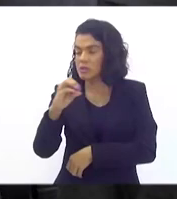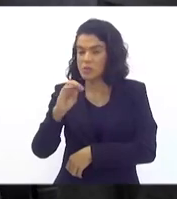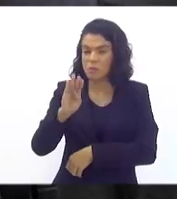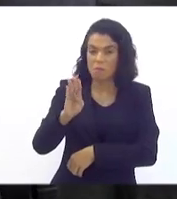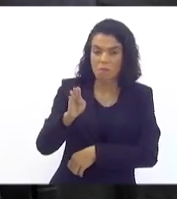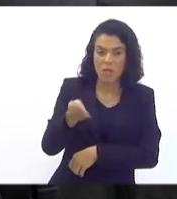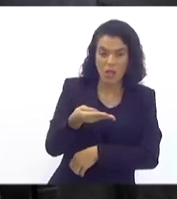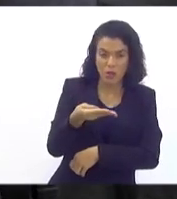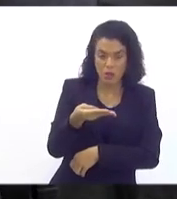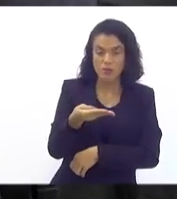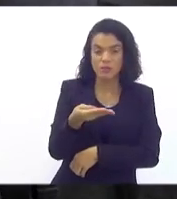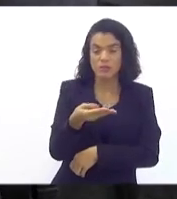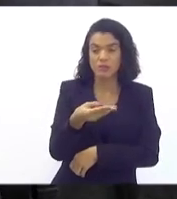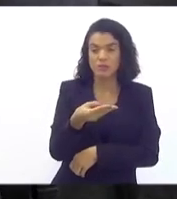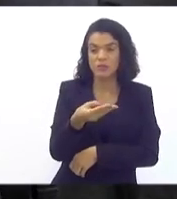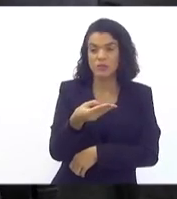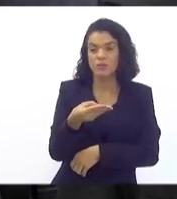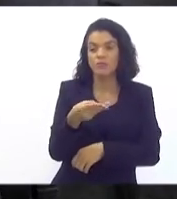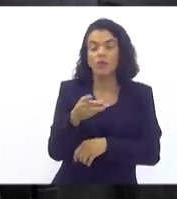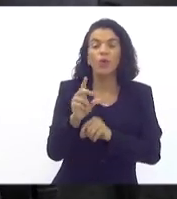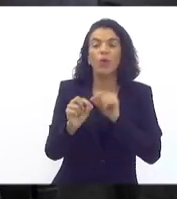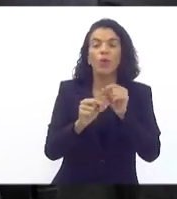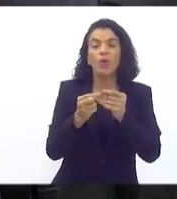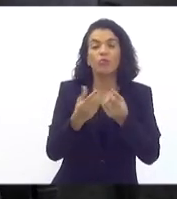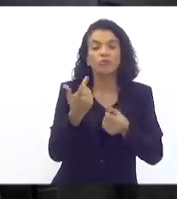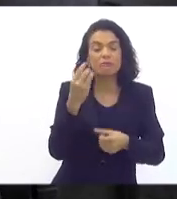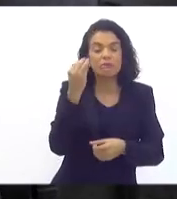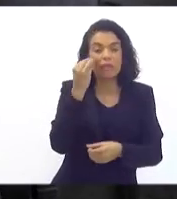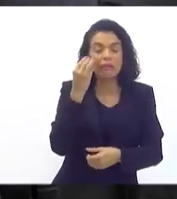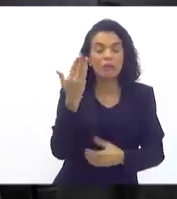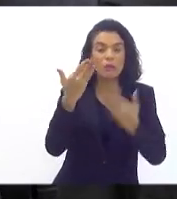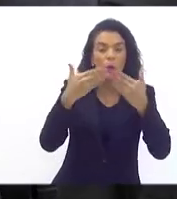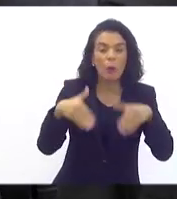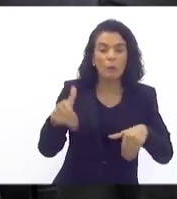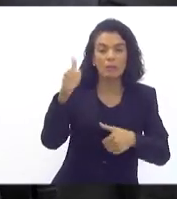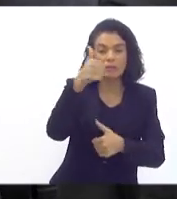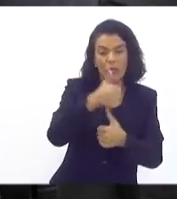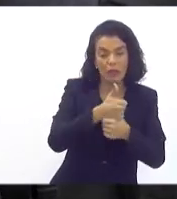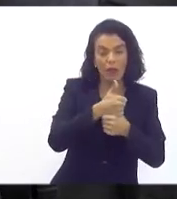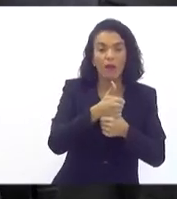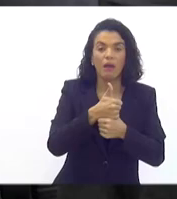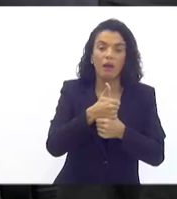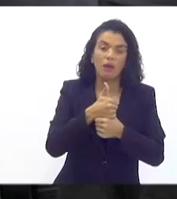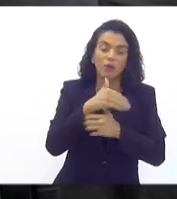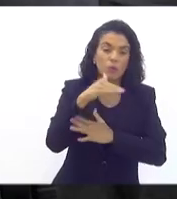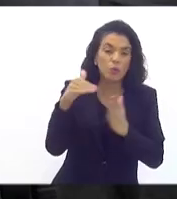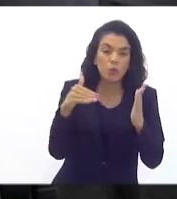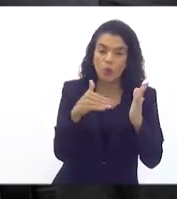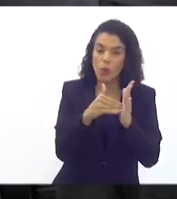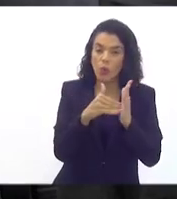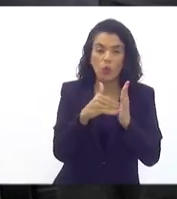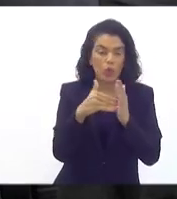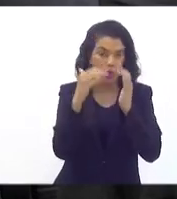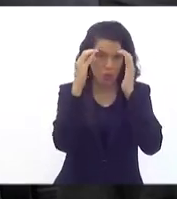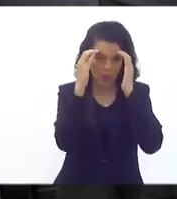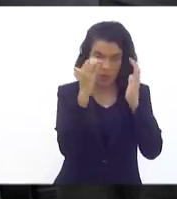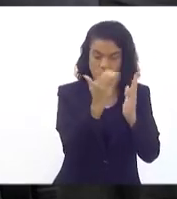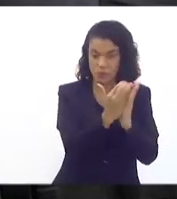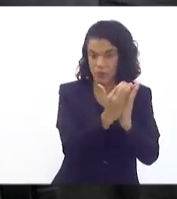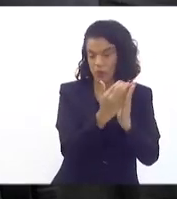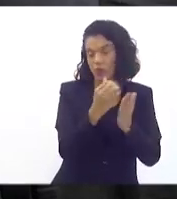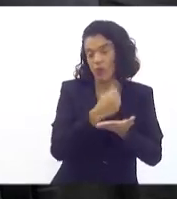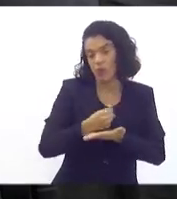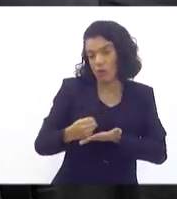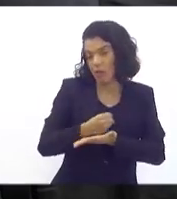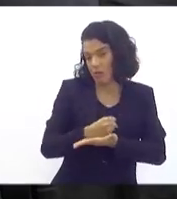faixa como outorga compensatória por não ter realizado esses essas expansão E aí houve